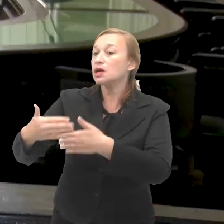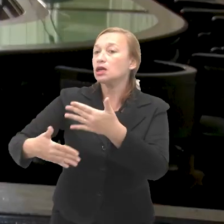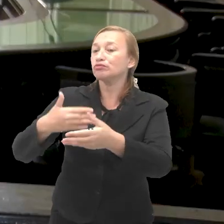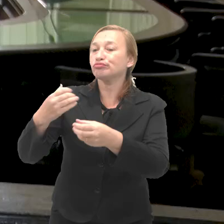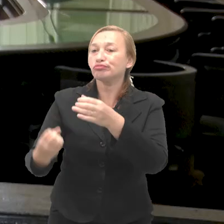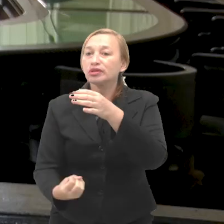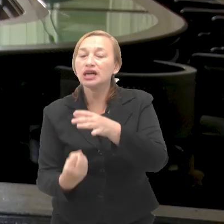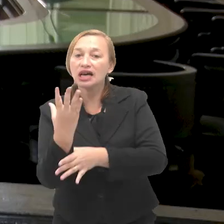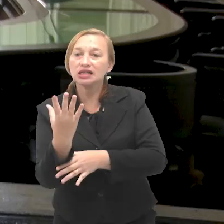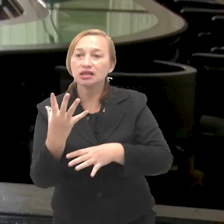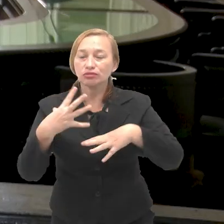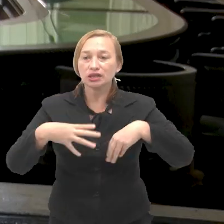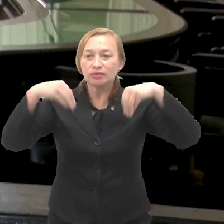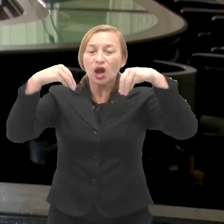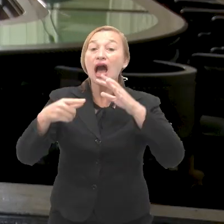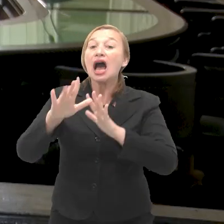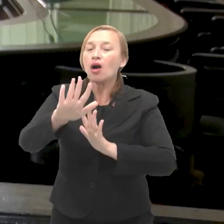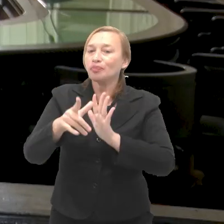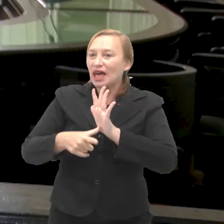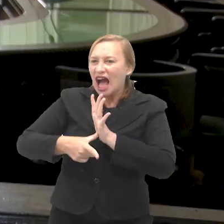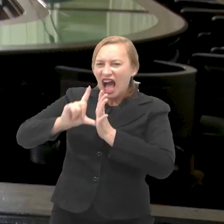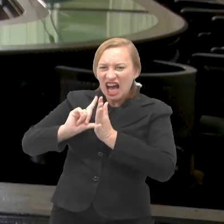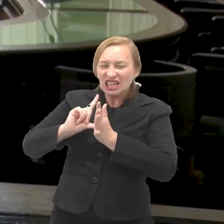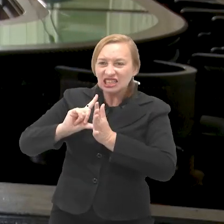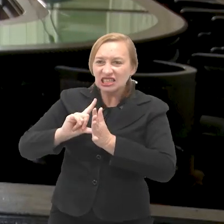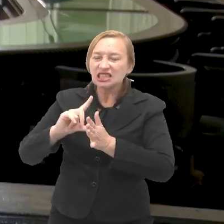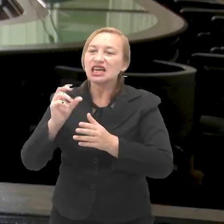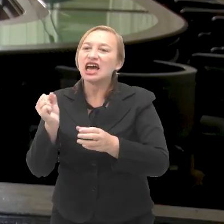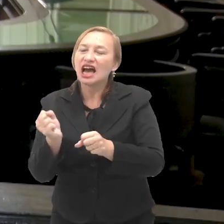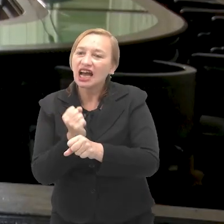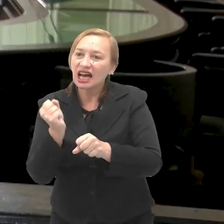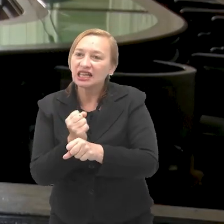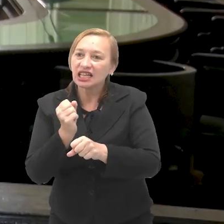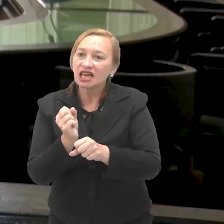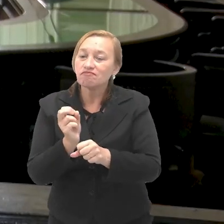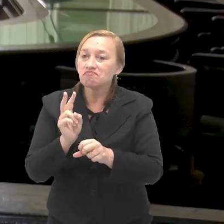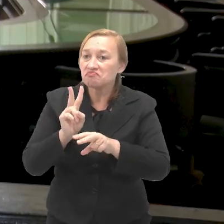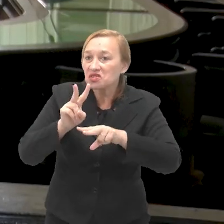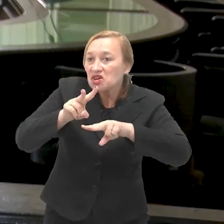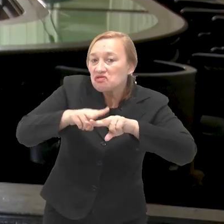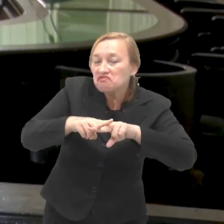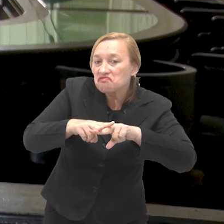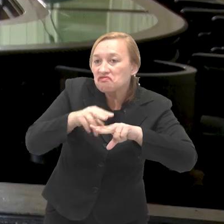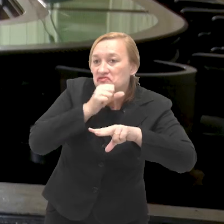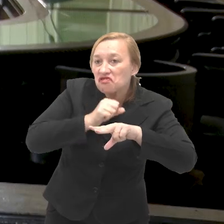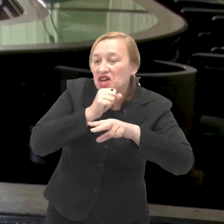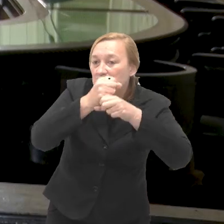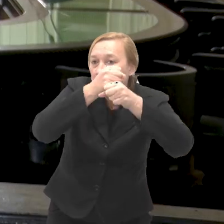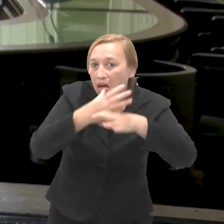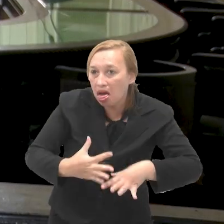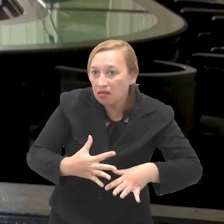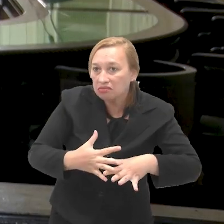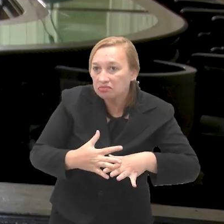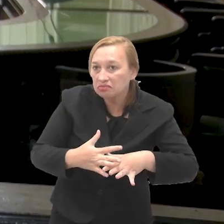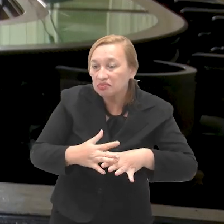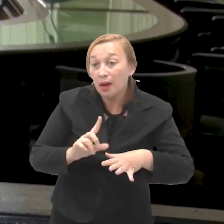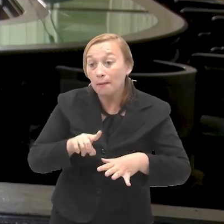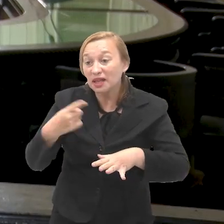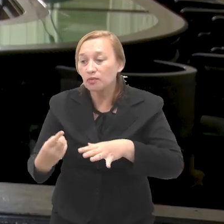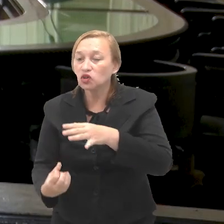Durante a construção desse prédio, melhor, anterior à construção desse prédio, a Cadeia Velha teve que ser demolida para dar local à nova sede da Câmara dos